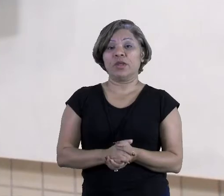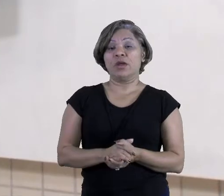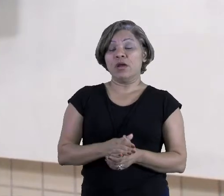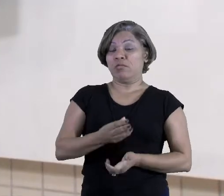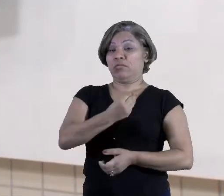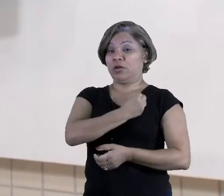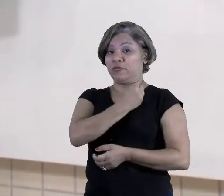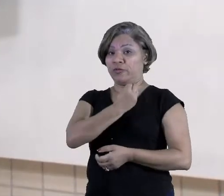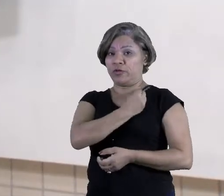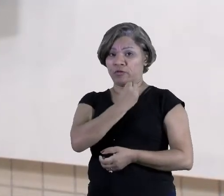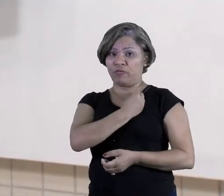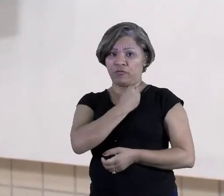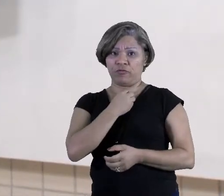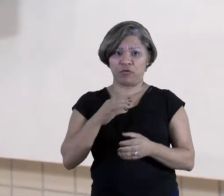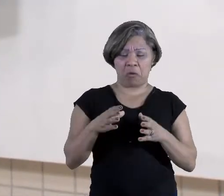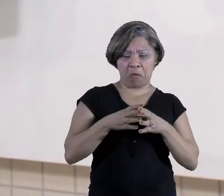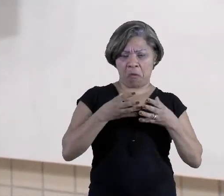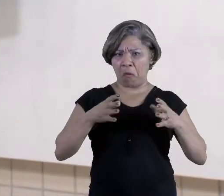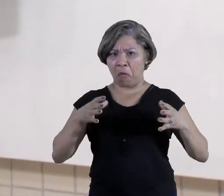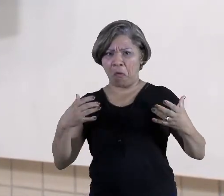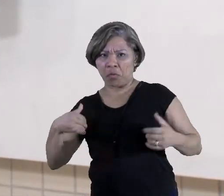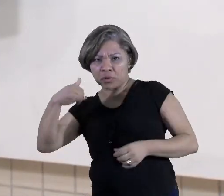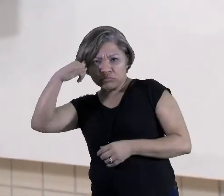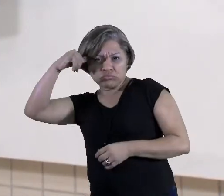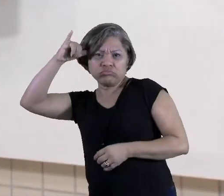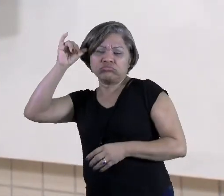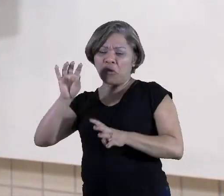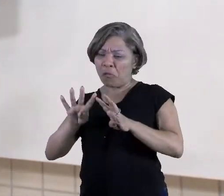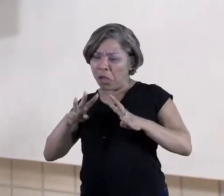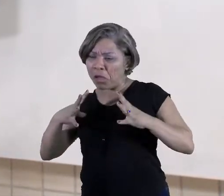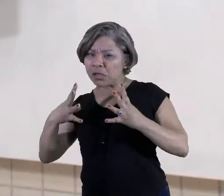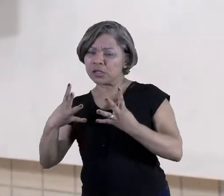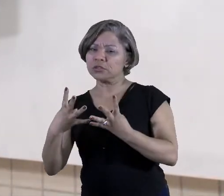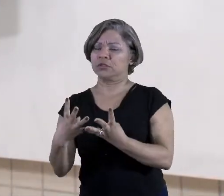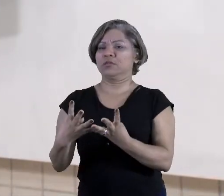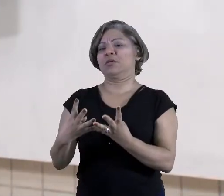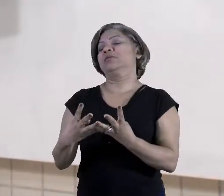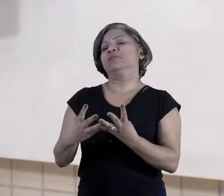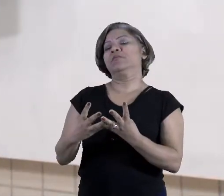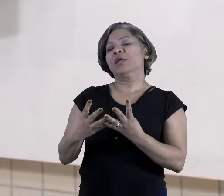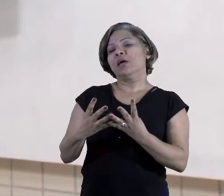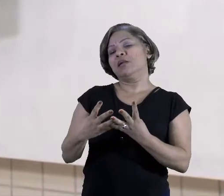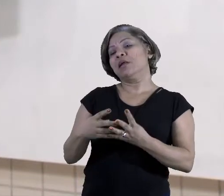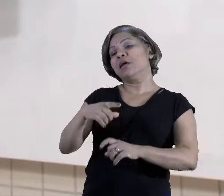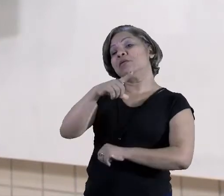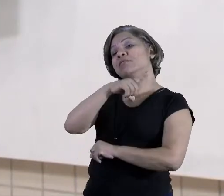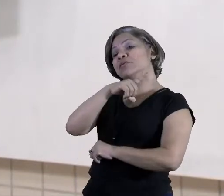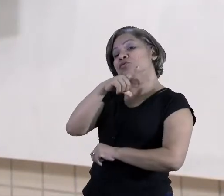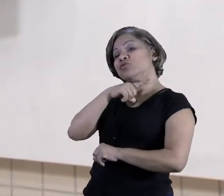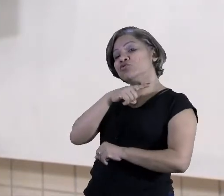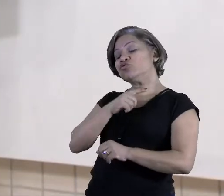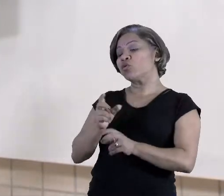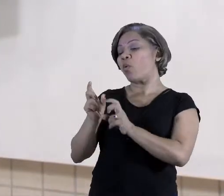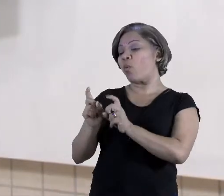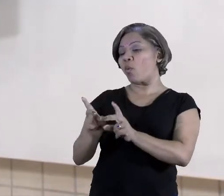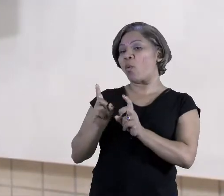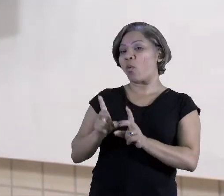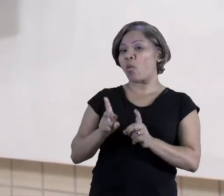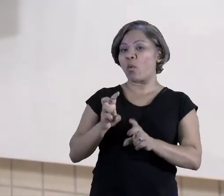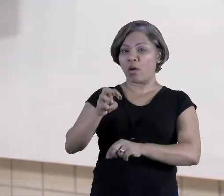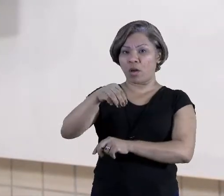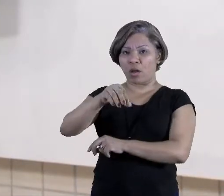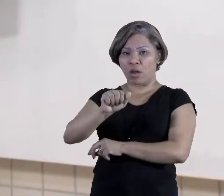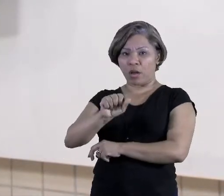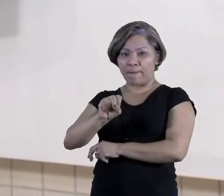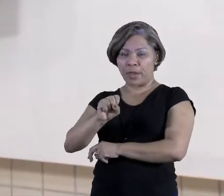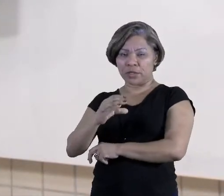grandes aristocratas, que eram os grandes fazendeiros, os senhores de engenho. Em Recife viviam os comerciantes, que eram chamados de mascates.